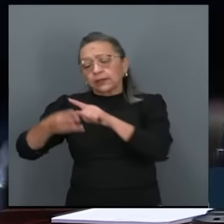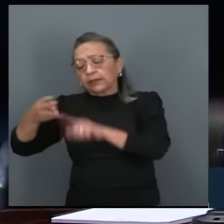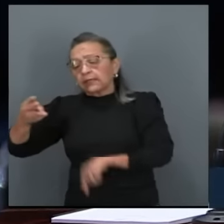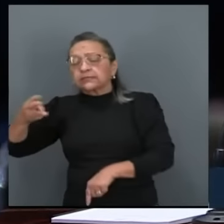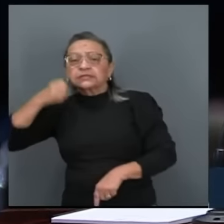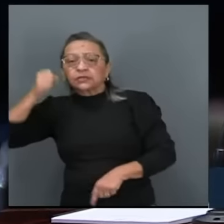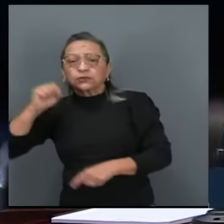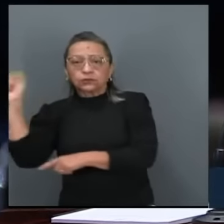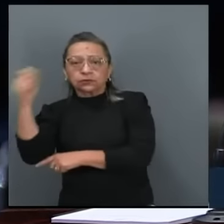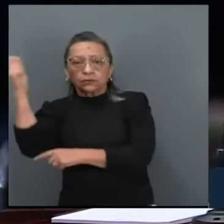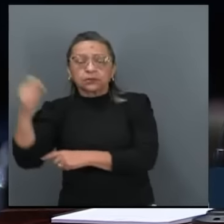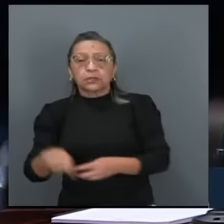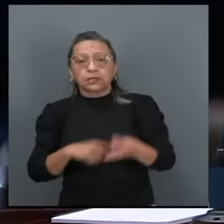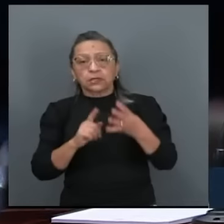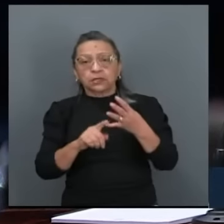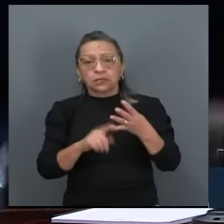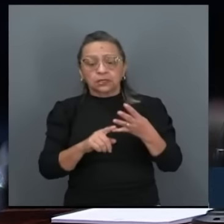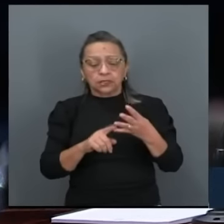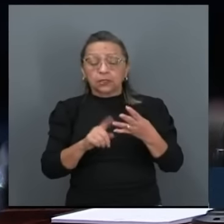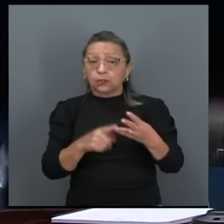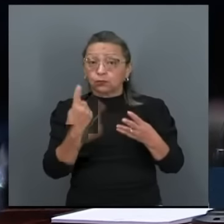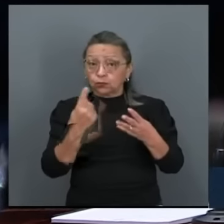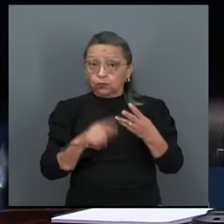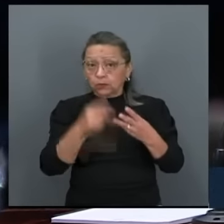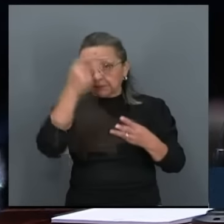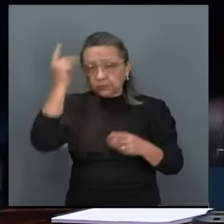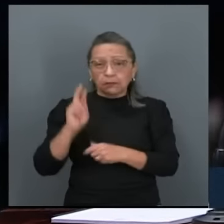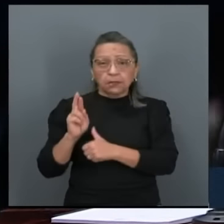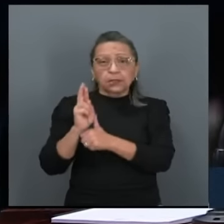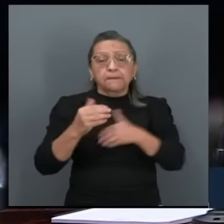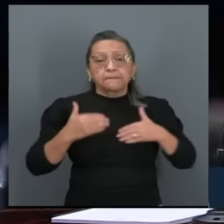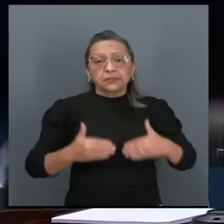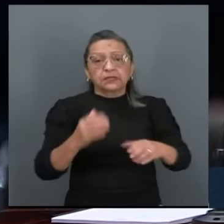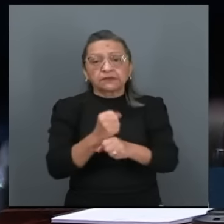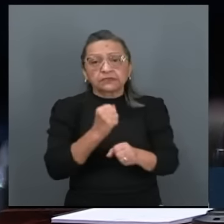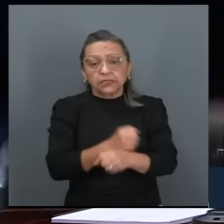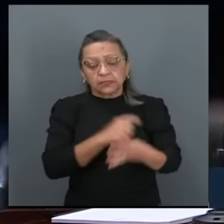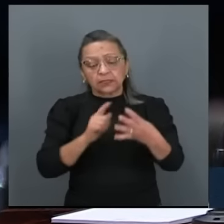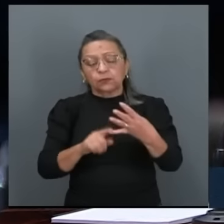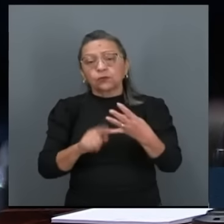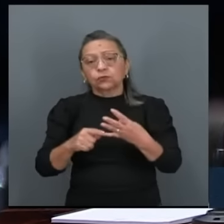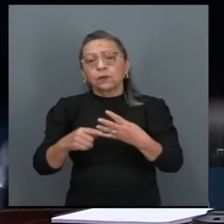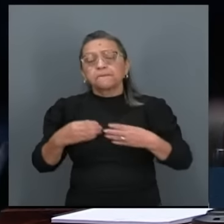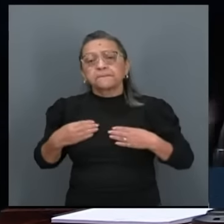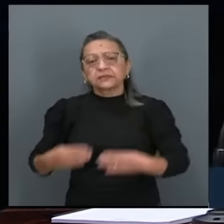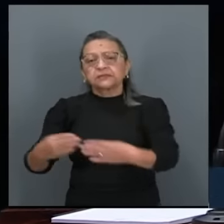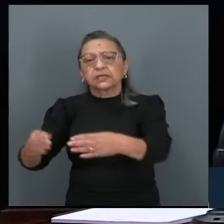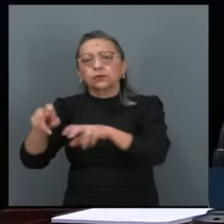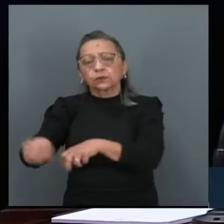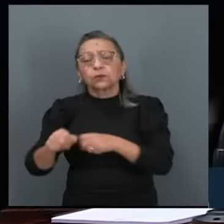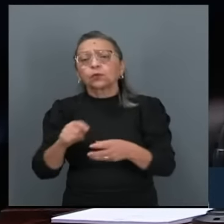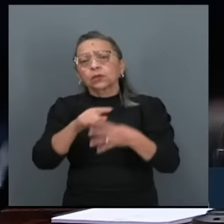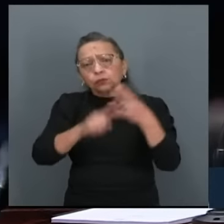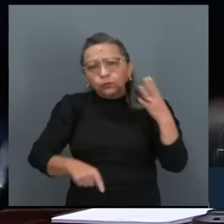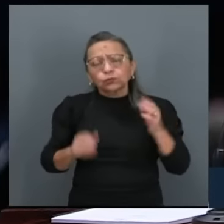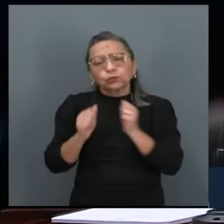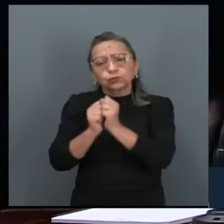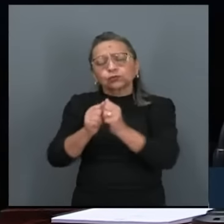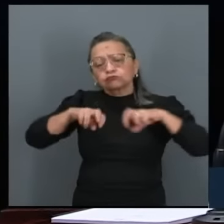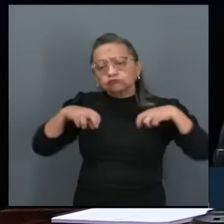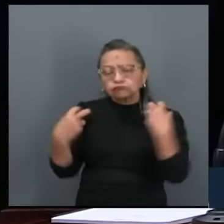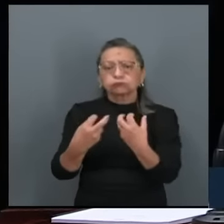e um representante do Ministério da Fazenda e também da Agricultura, para discutir a situação